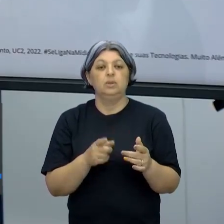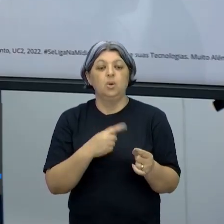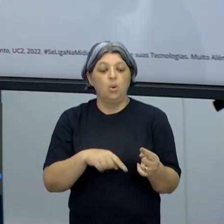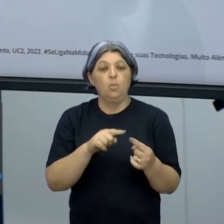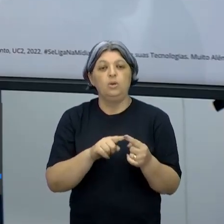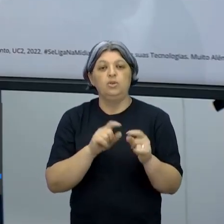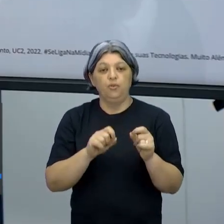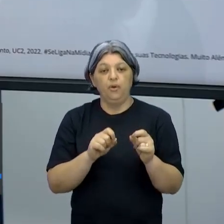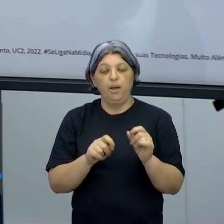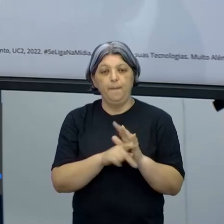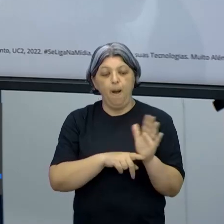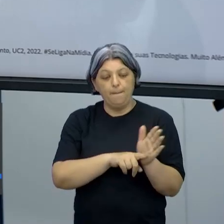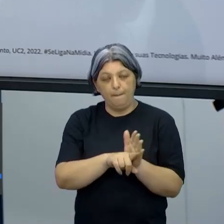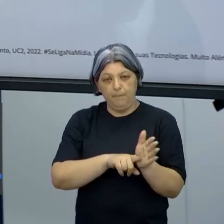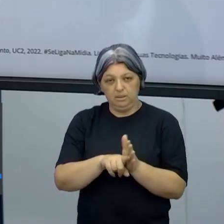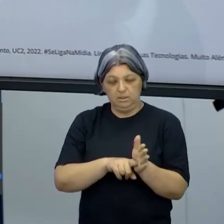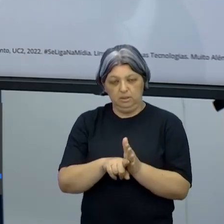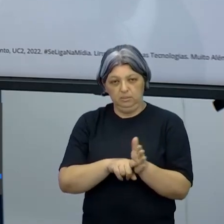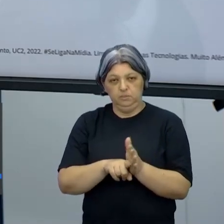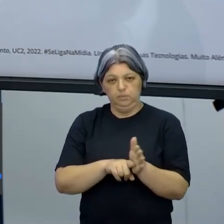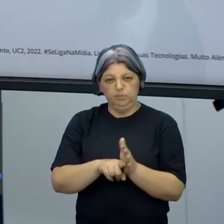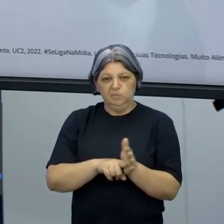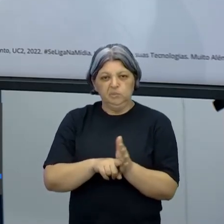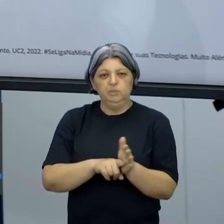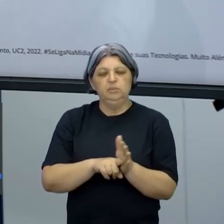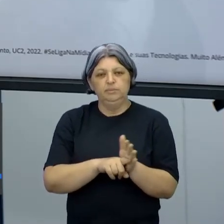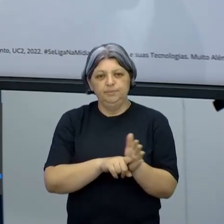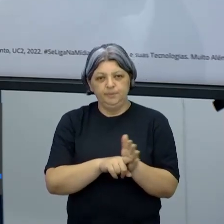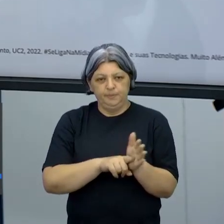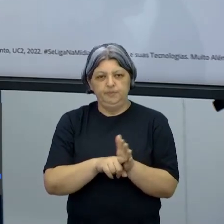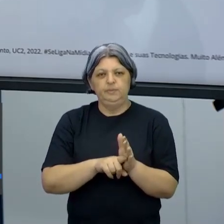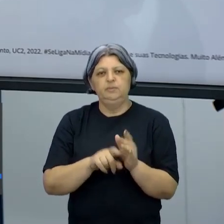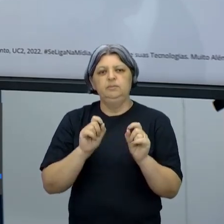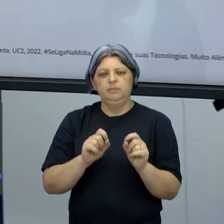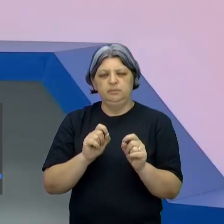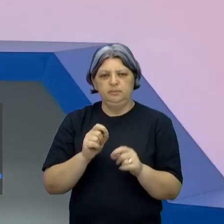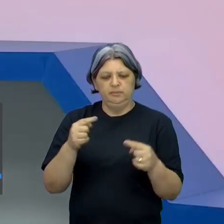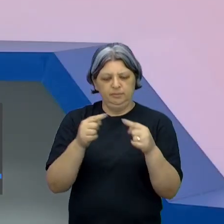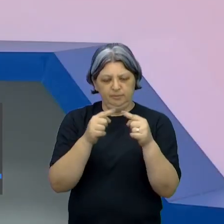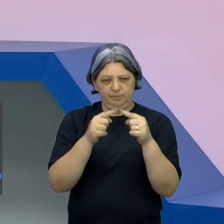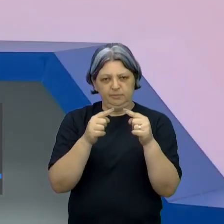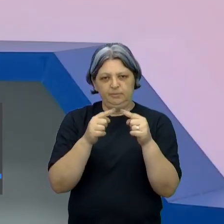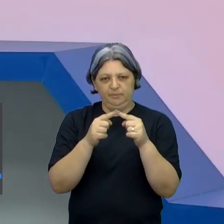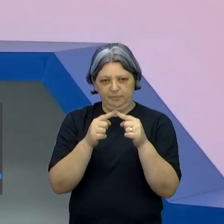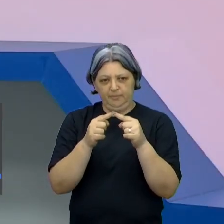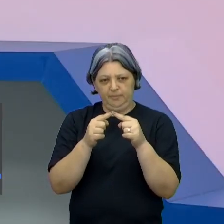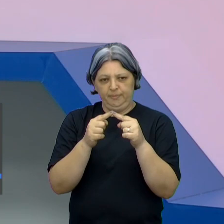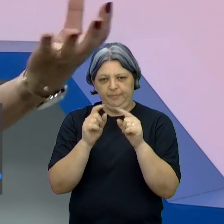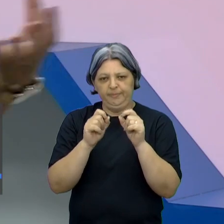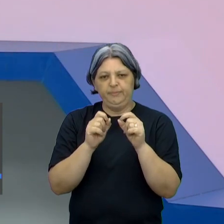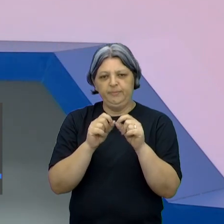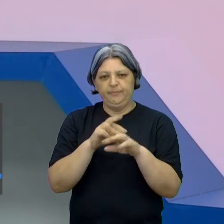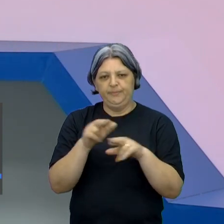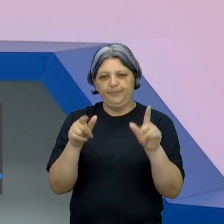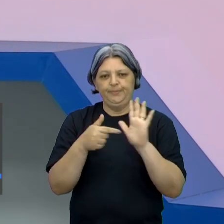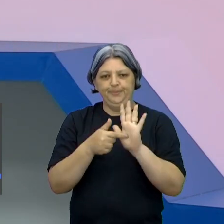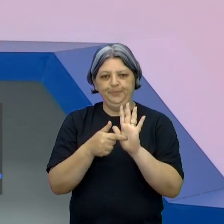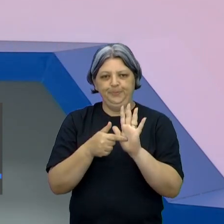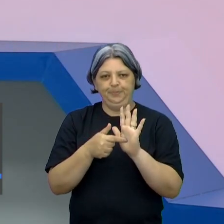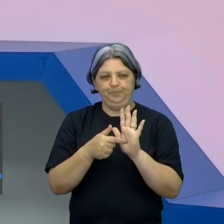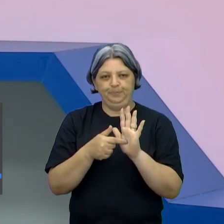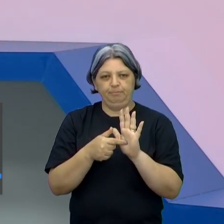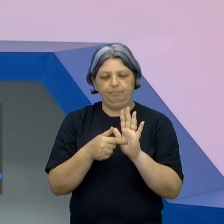intencionalidade ao pesquisar, ao se debruçar com a intencionalidade. Além destas, né, dessa diferença aí que você falou,